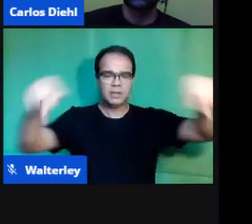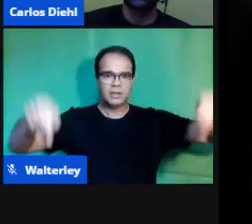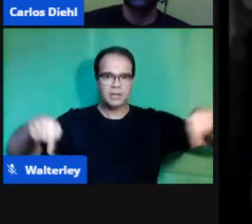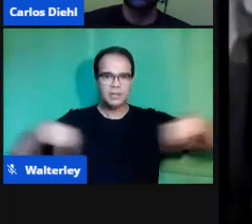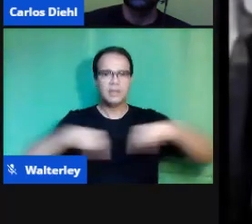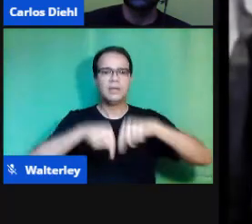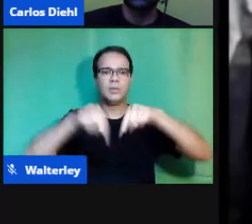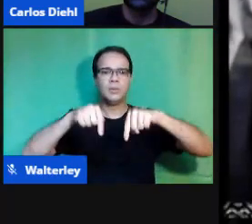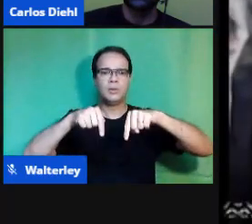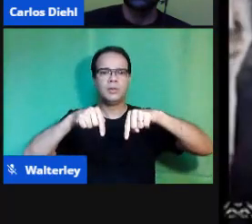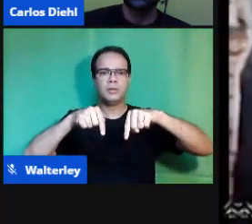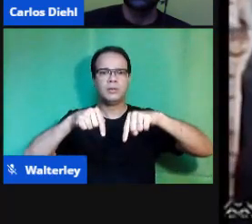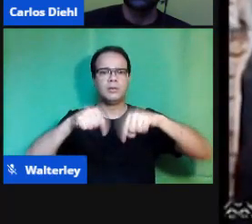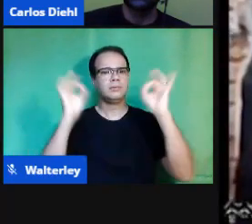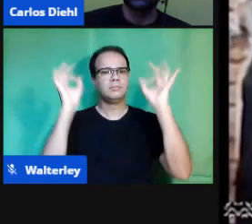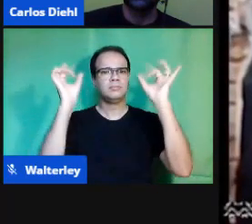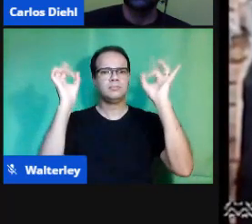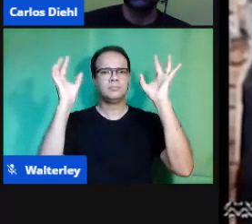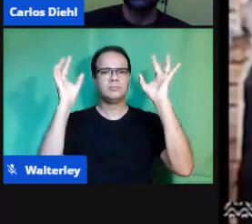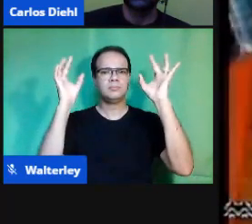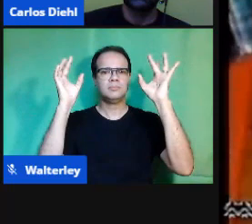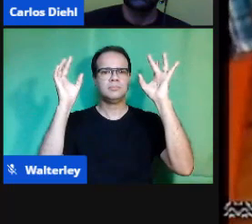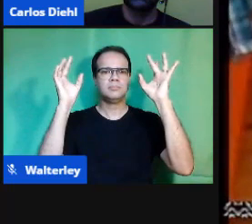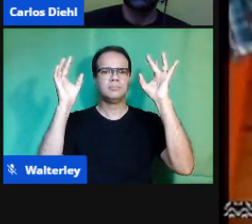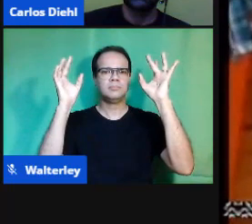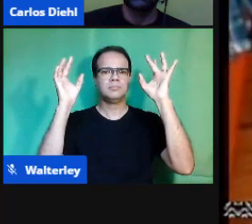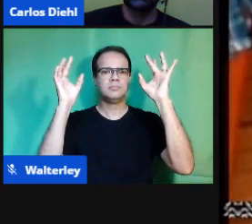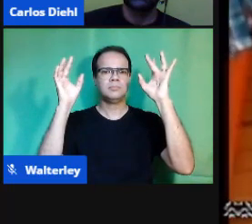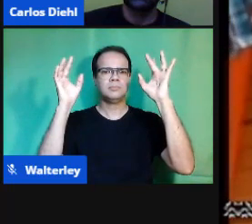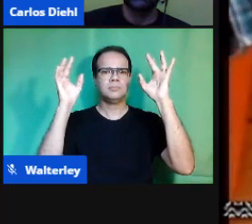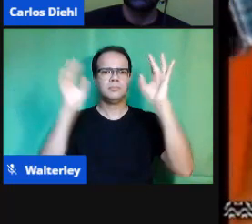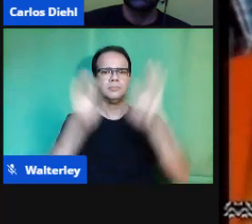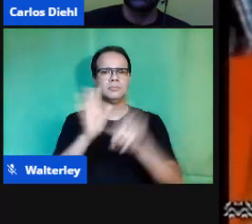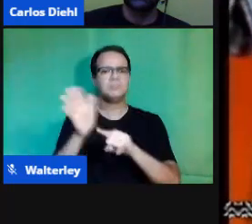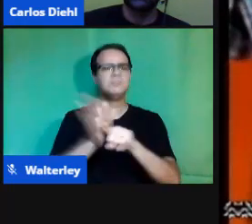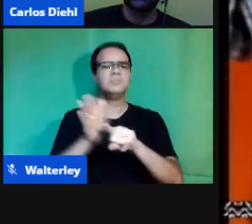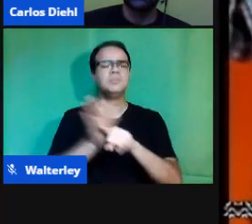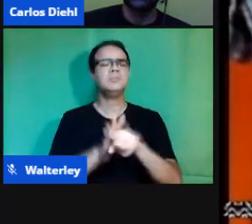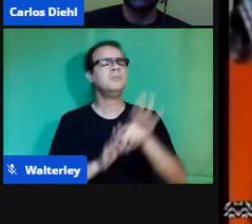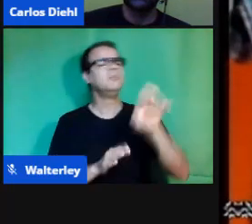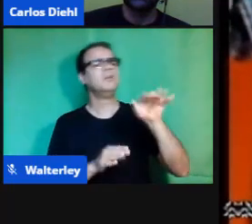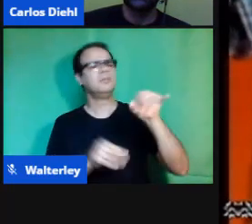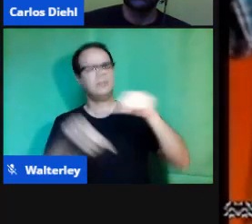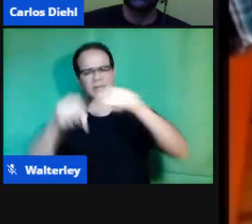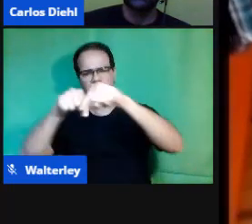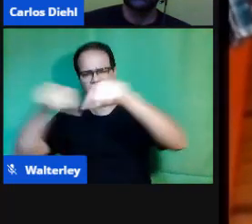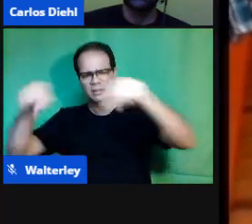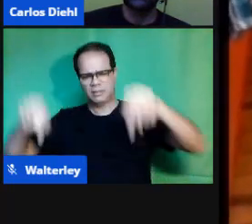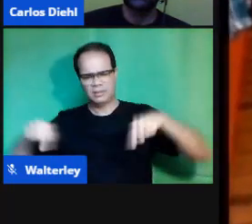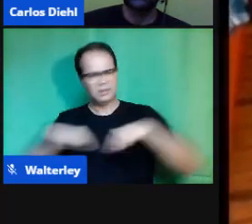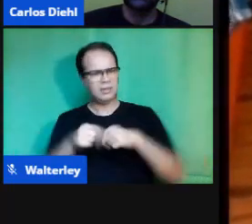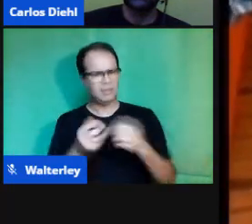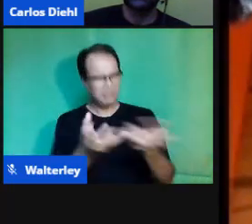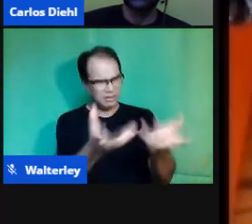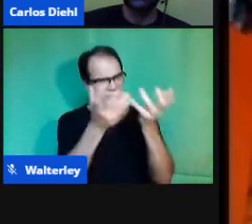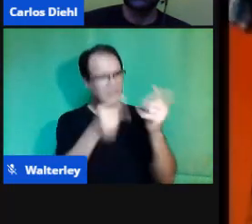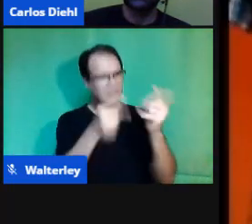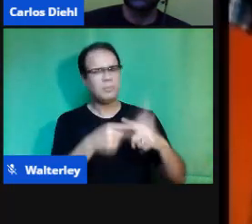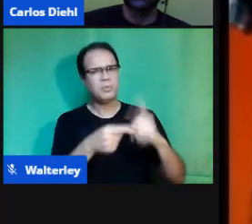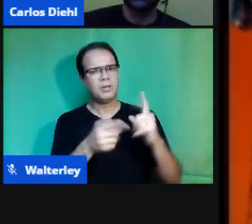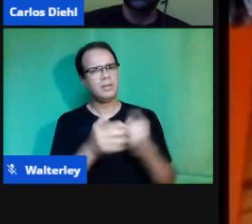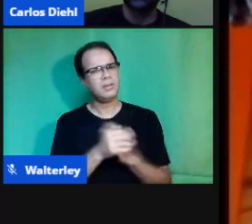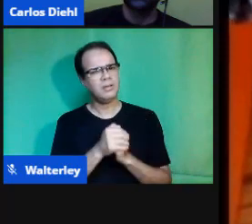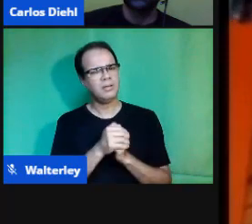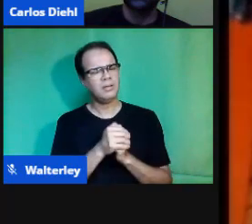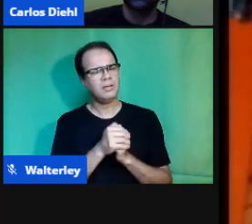sagrado. Para que índio quer terra? Mas a terra de vocês só tem mato. Exatamente. Por